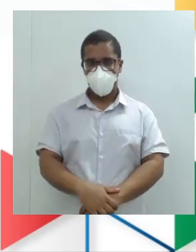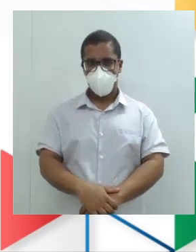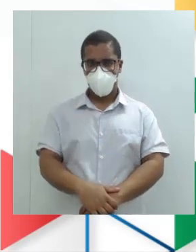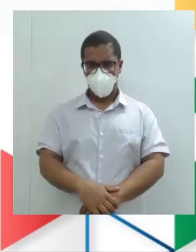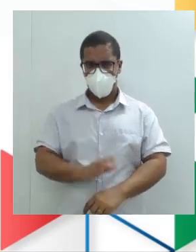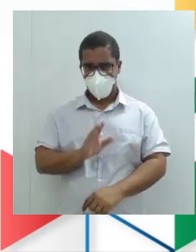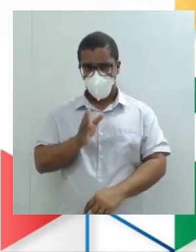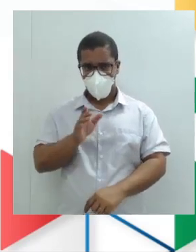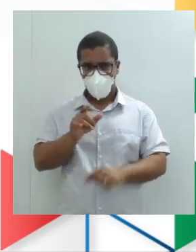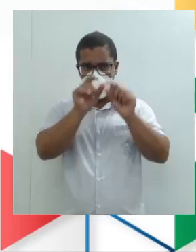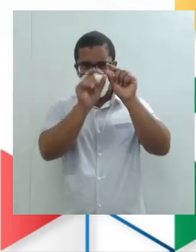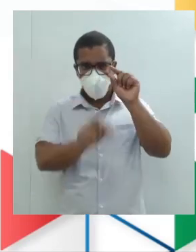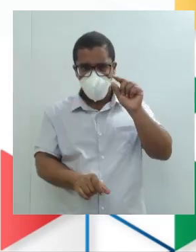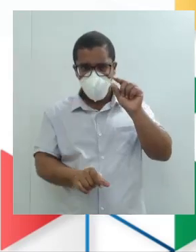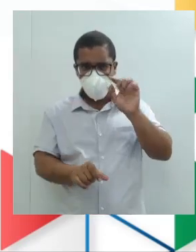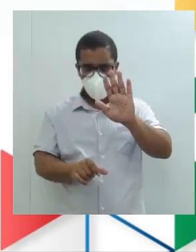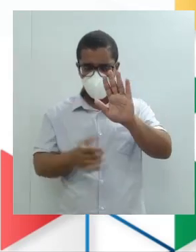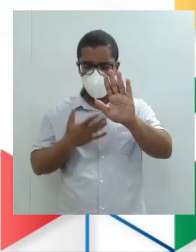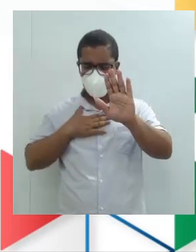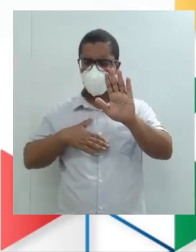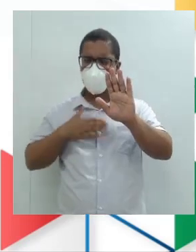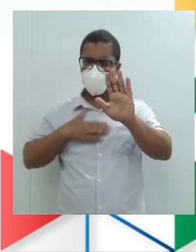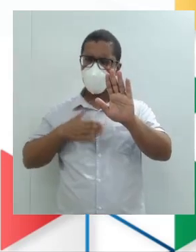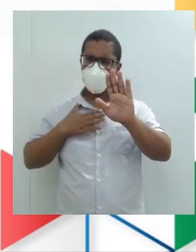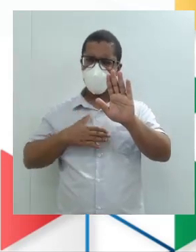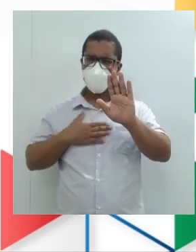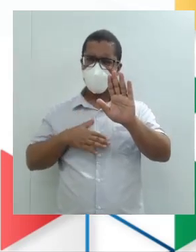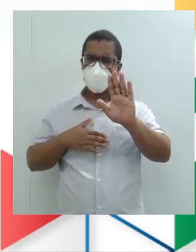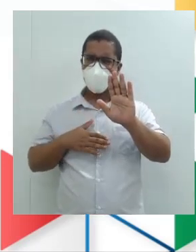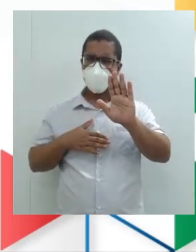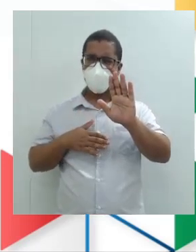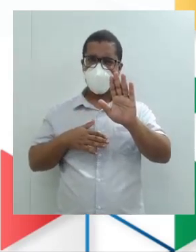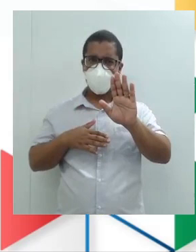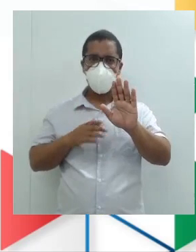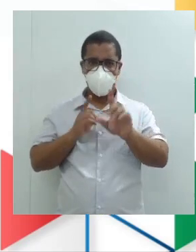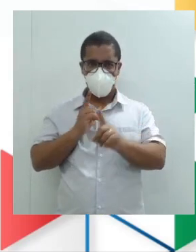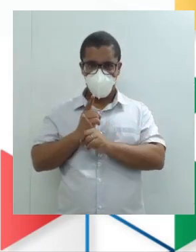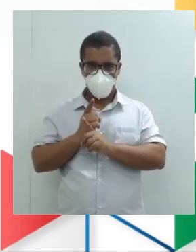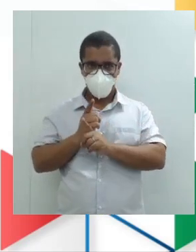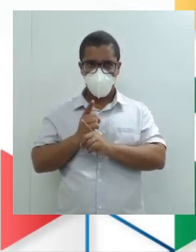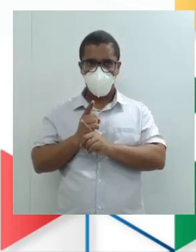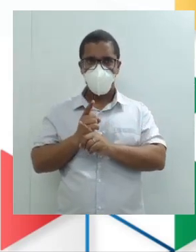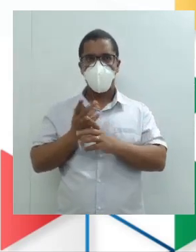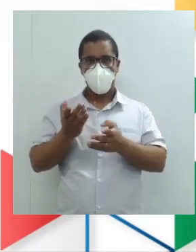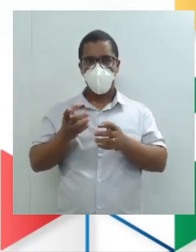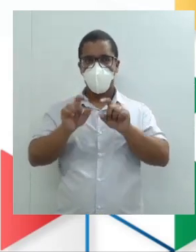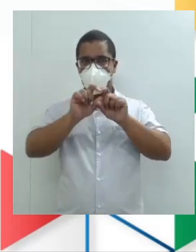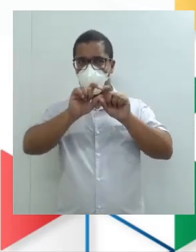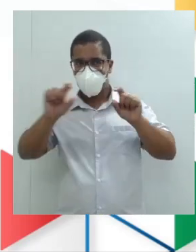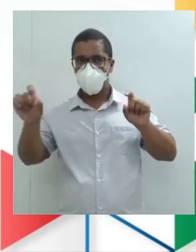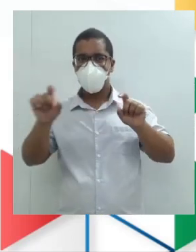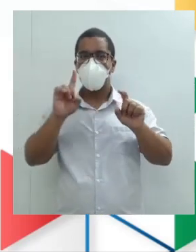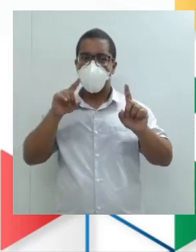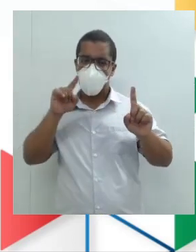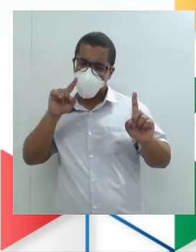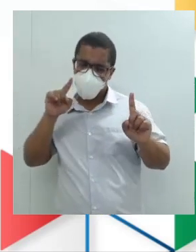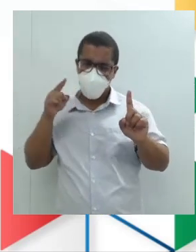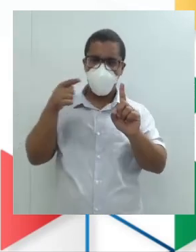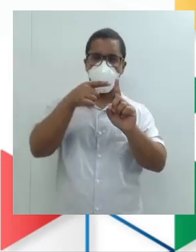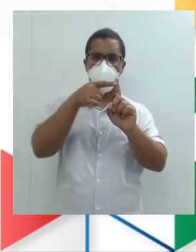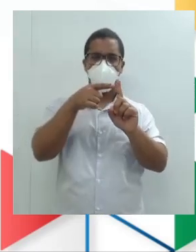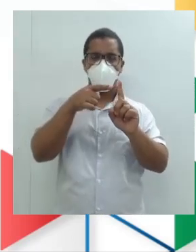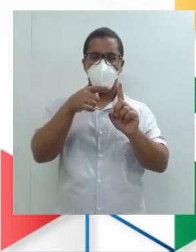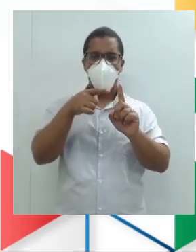Já achou da vertical? Foi? Mas vamos lá, um pouquinho de calma. Já achou, né? Isso aí, esportes de